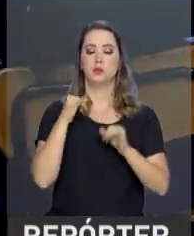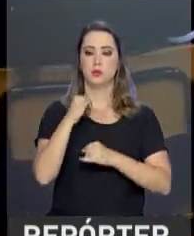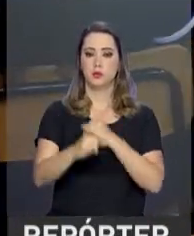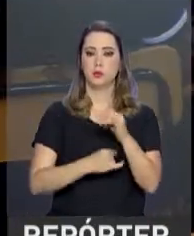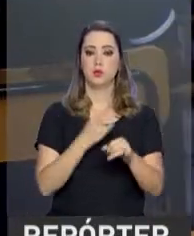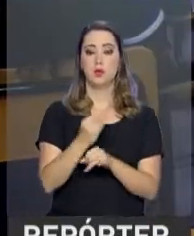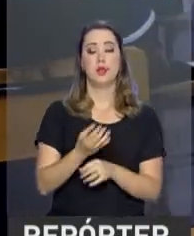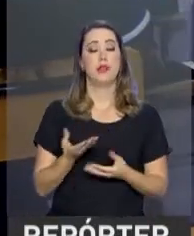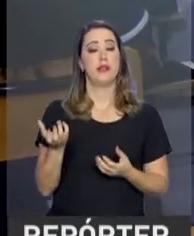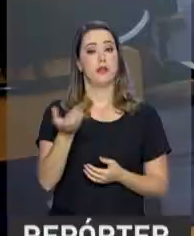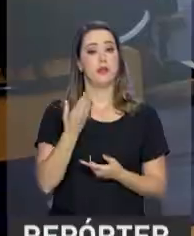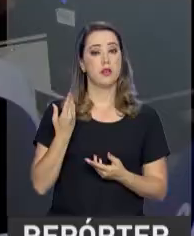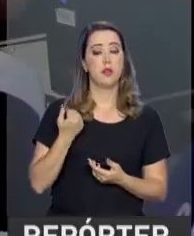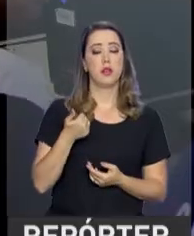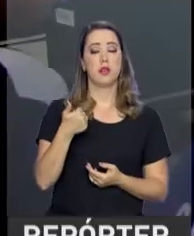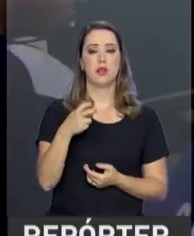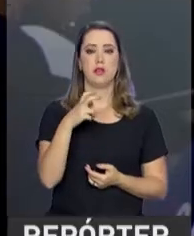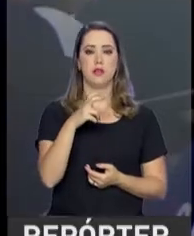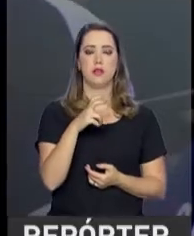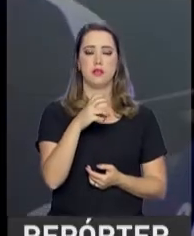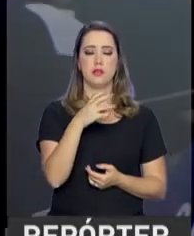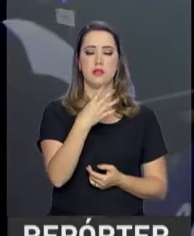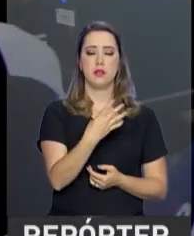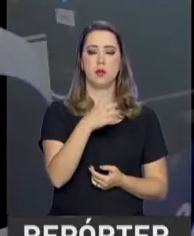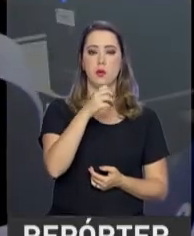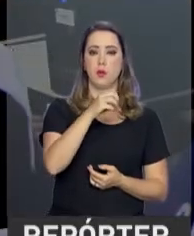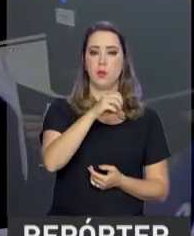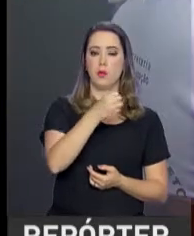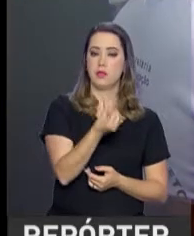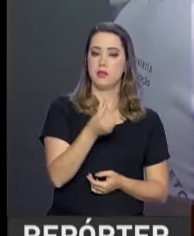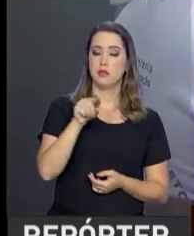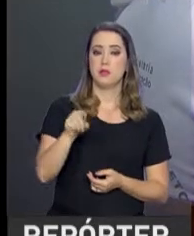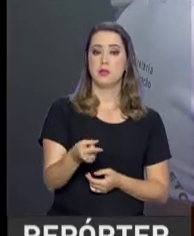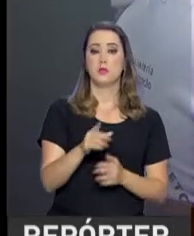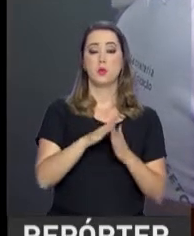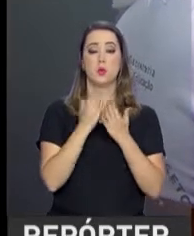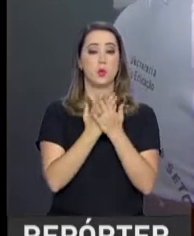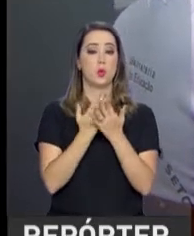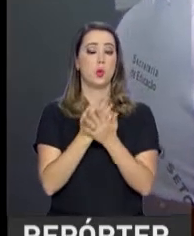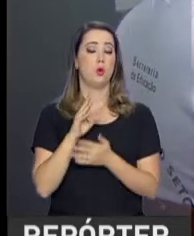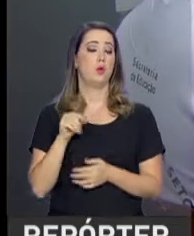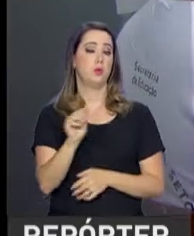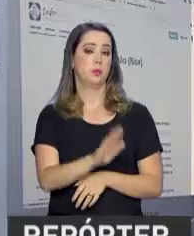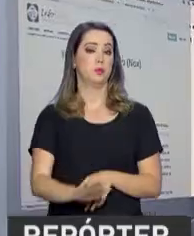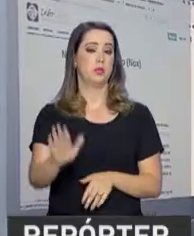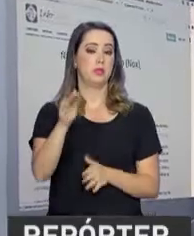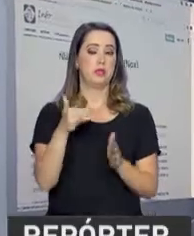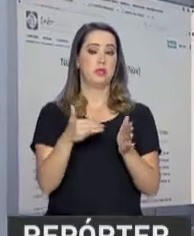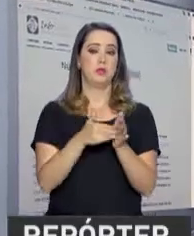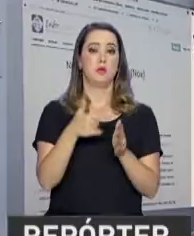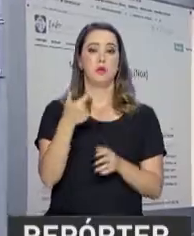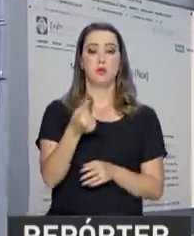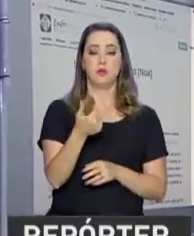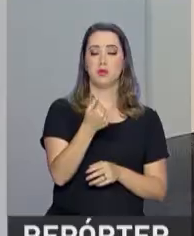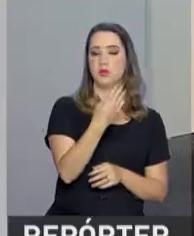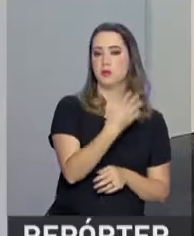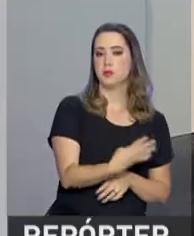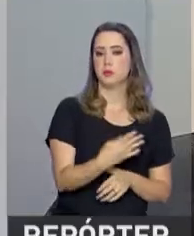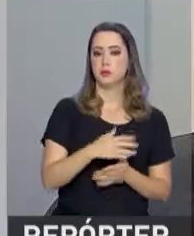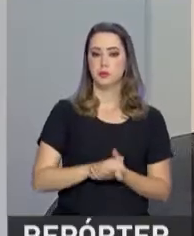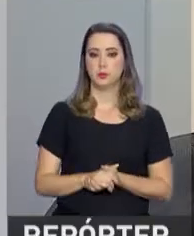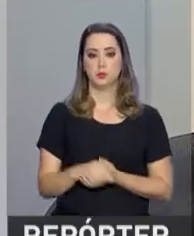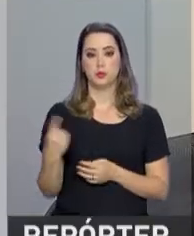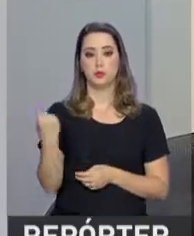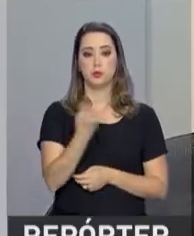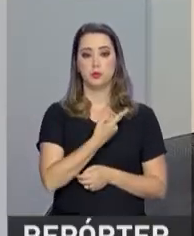pretende levar para a 146 mil escolas públicas de todo o brasil até 2024 nós